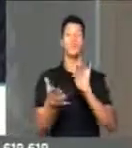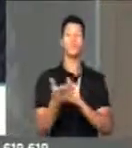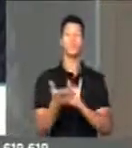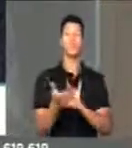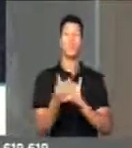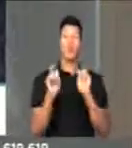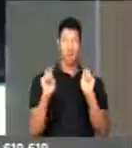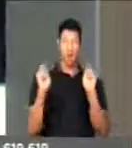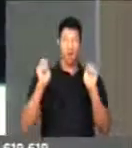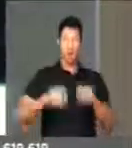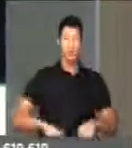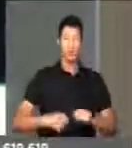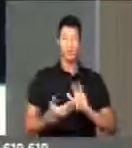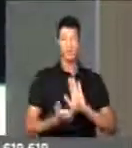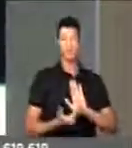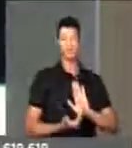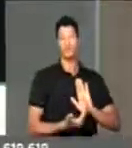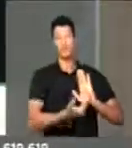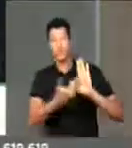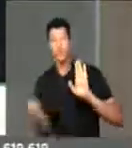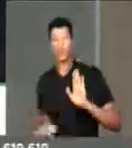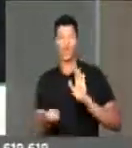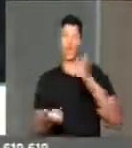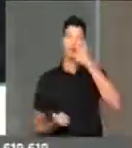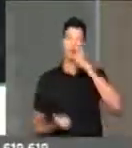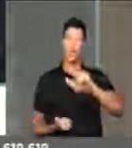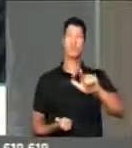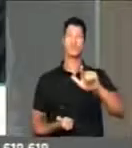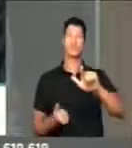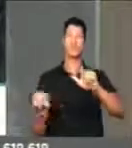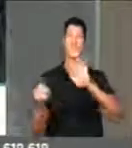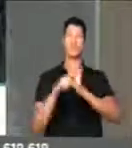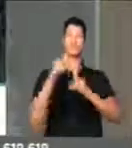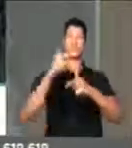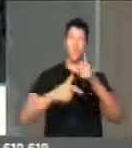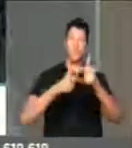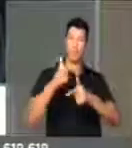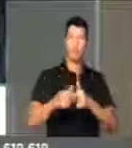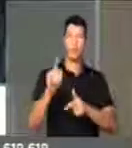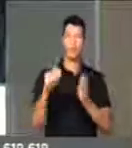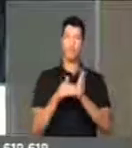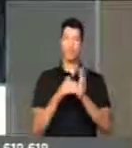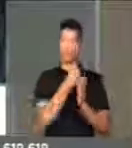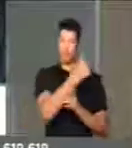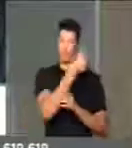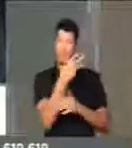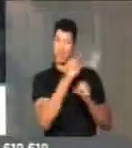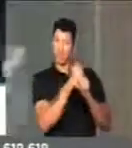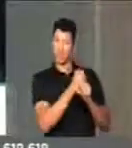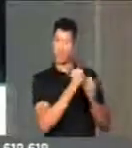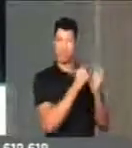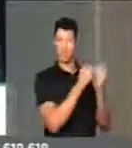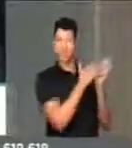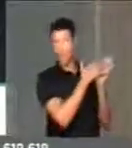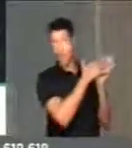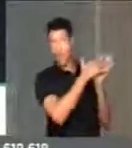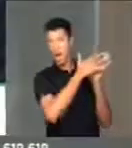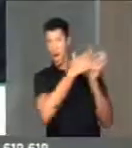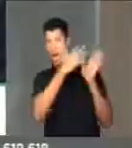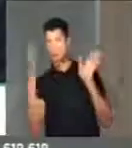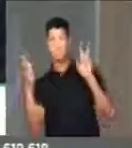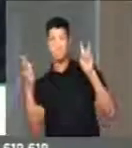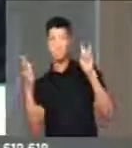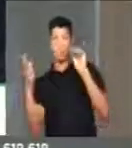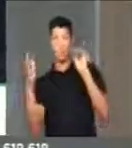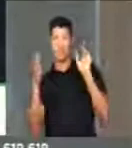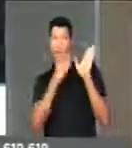a possibilidade de retirar conquistas dos trabalhadores, não dos últimos 13 anos, mas dos últimos 50